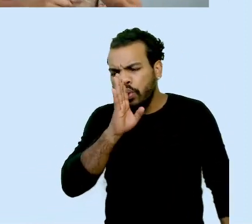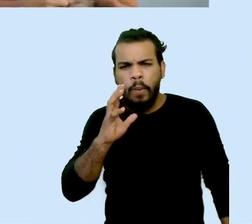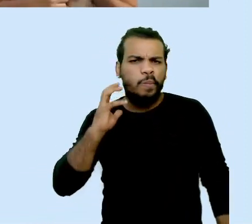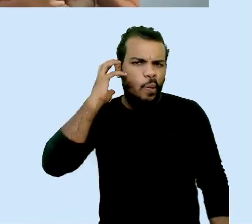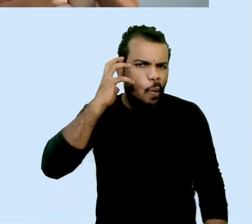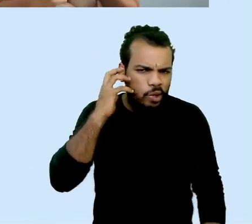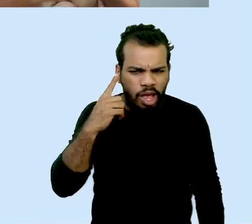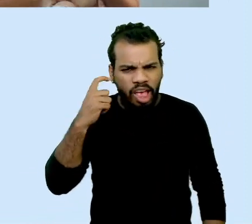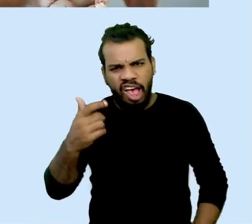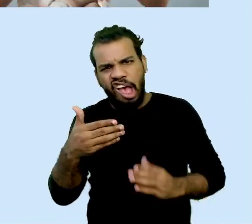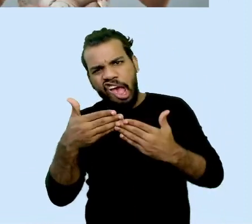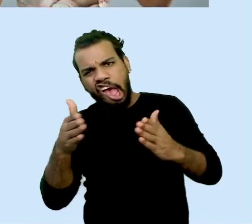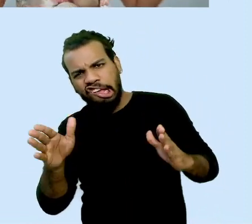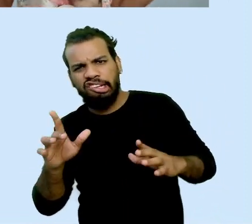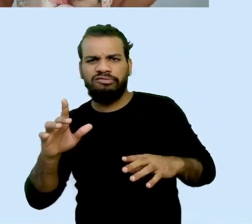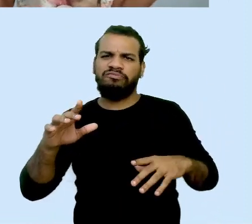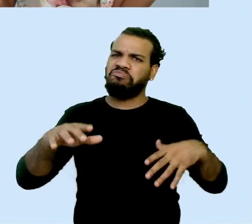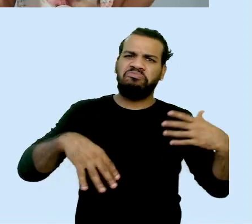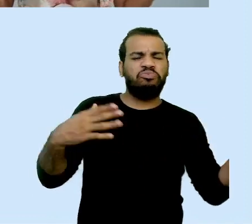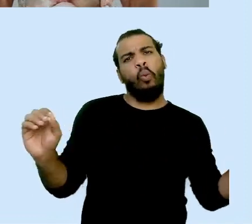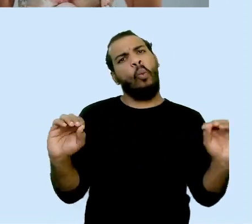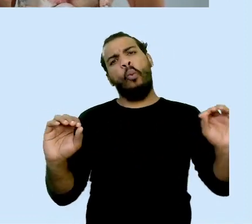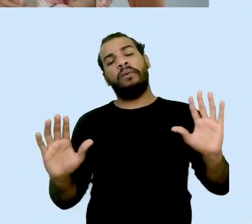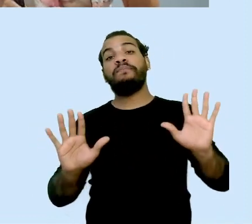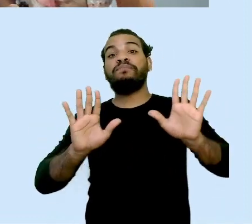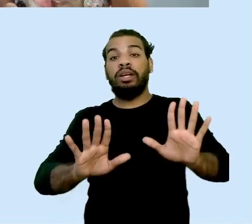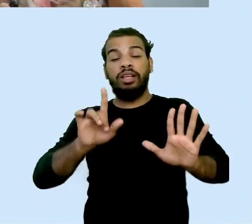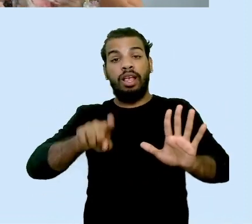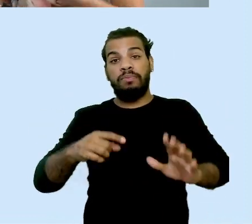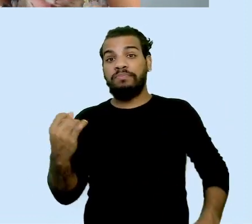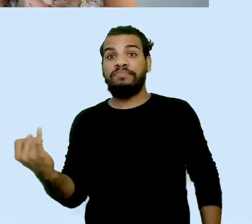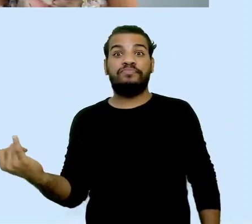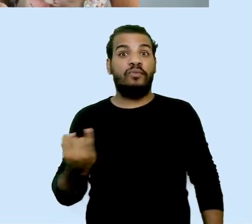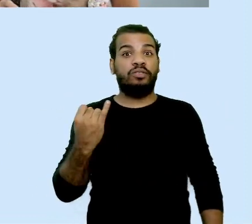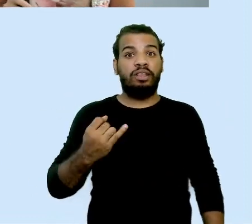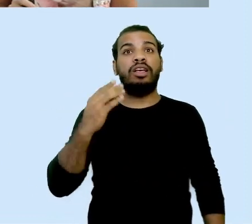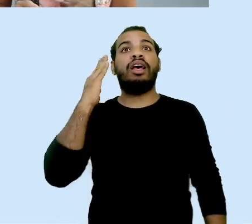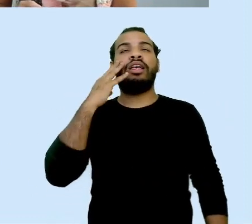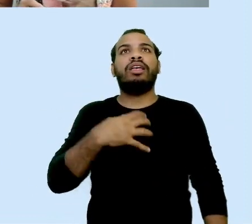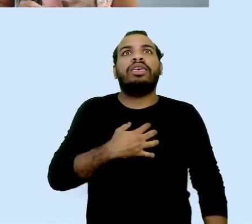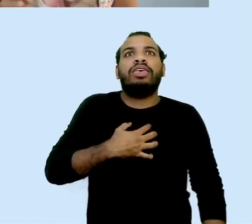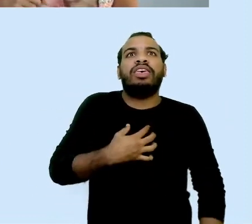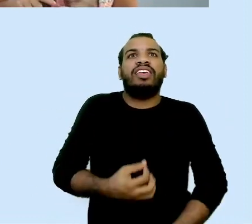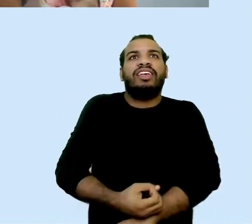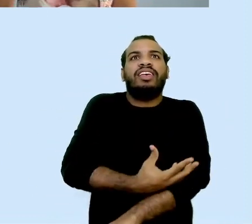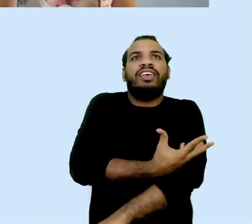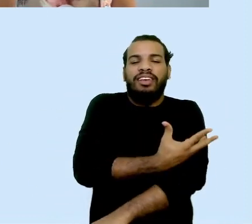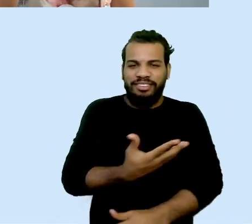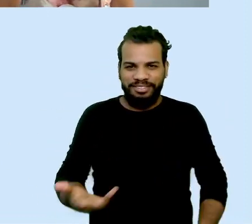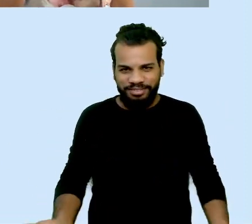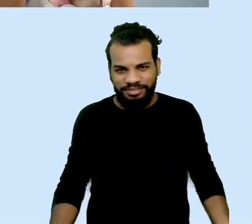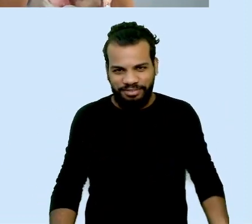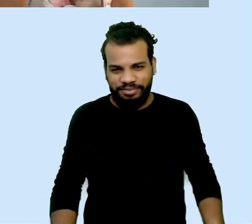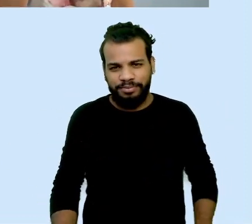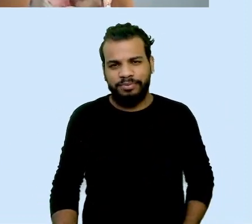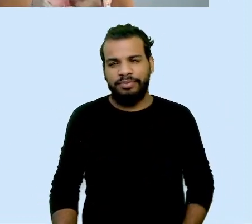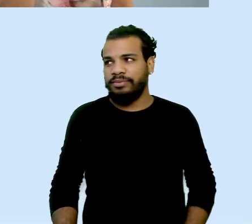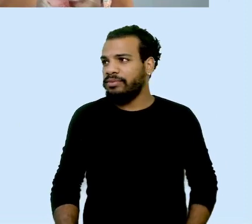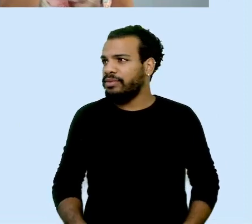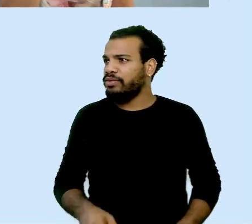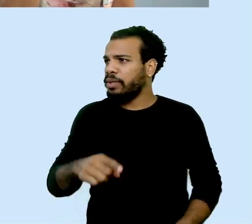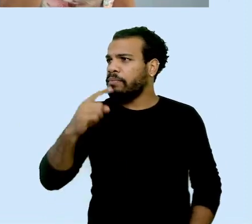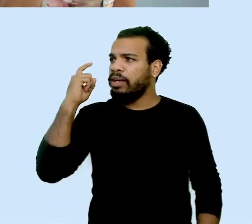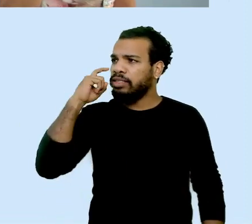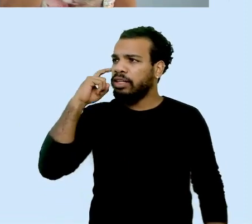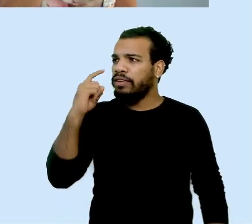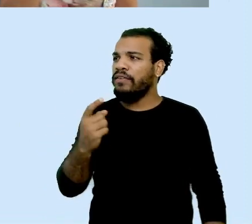ruído de abrir portas, mas é fundamental para construir aquela narrativa. É fundamental para você ficar pensando o que é que aquele